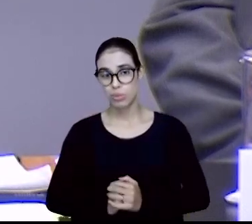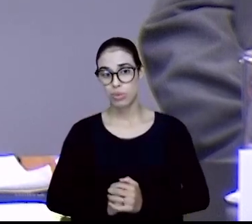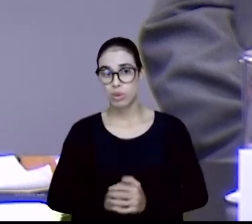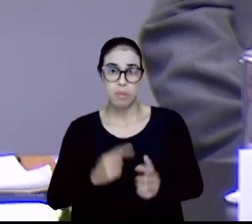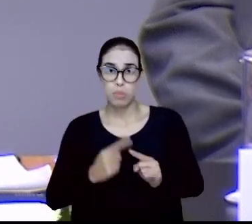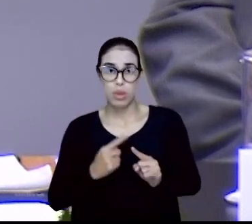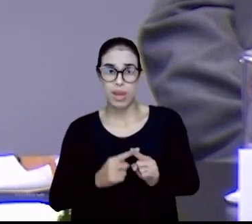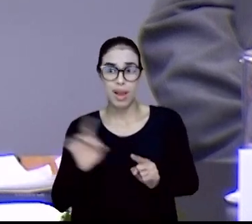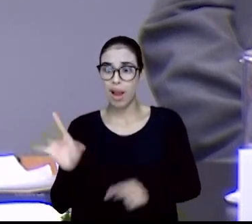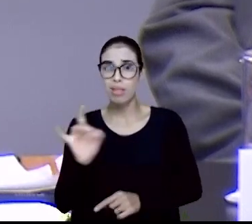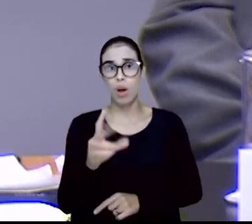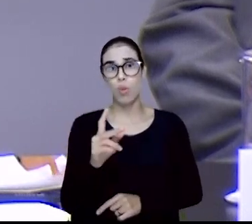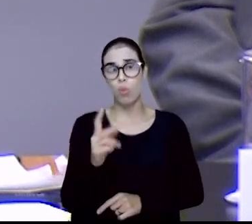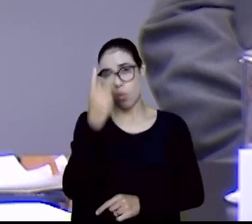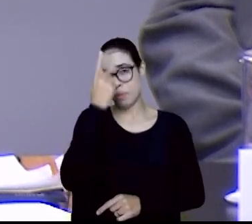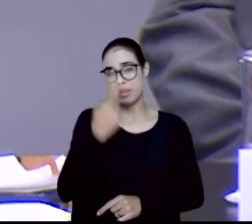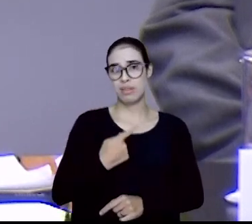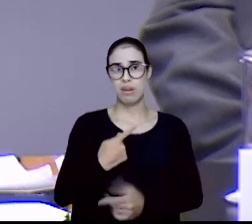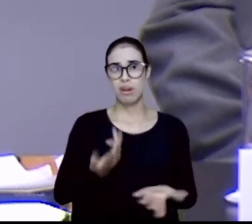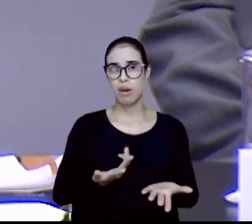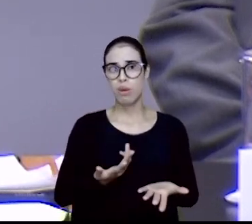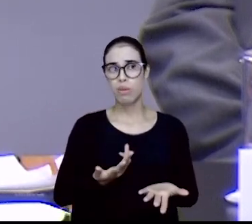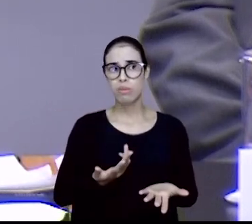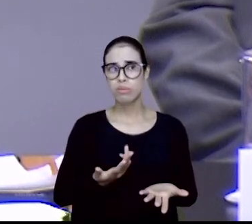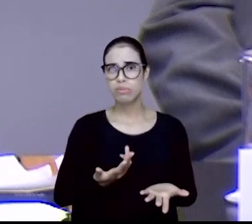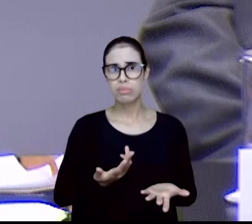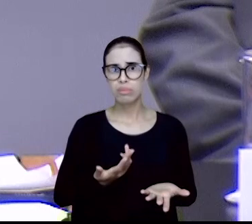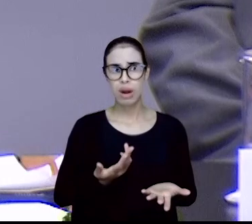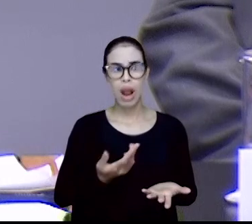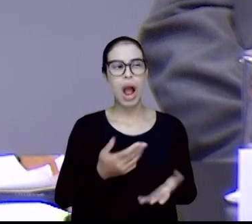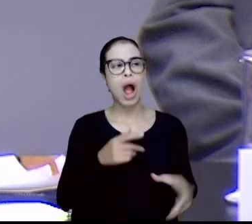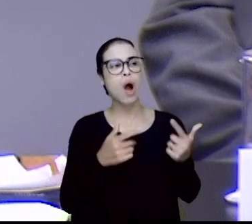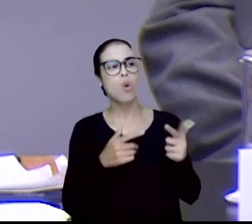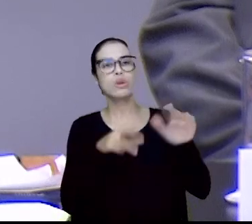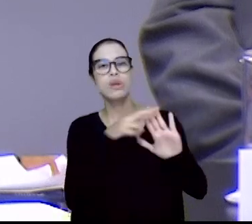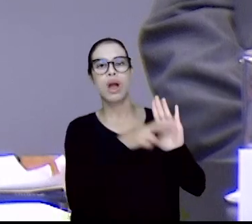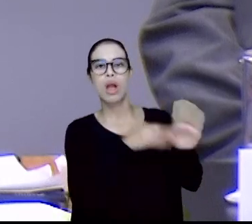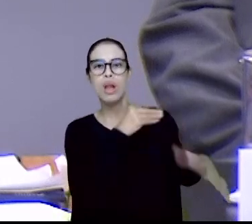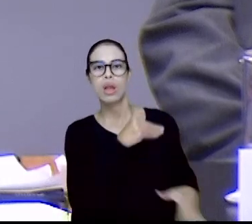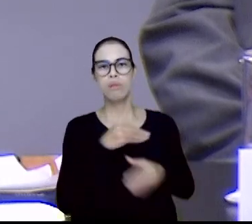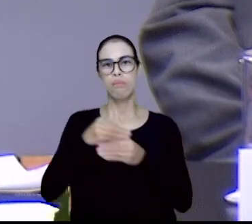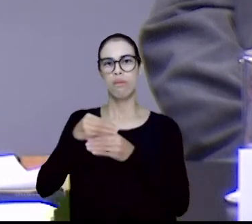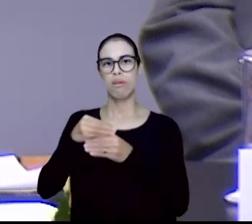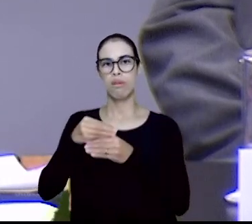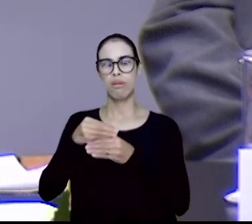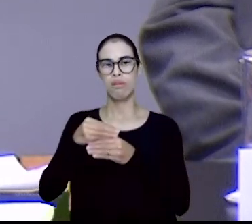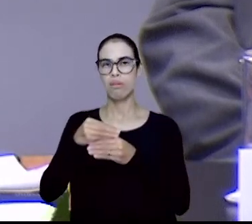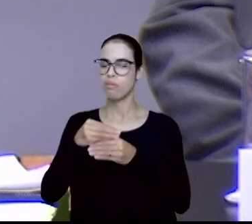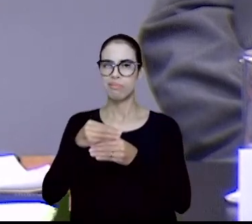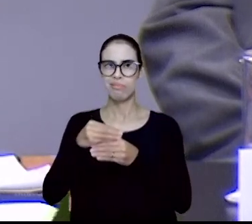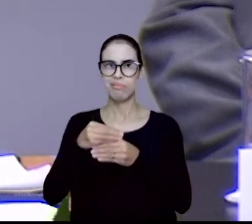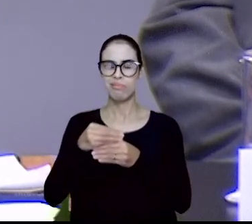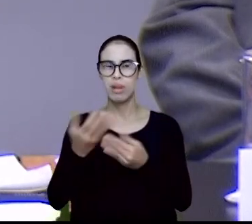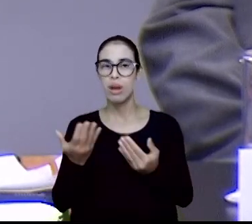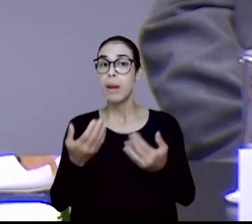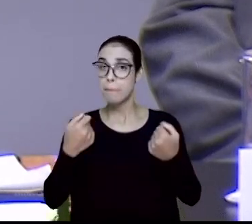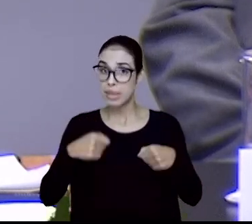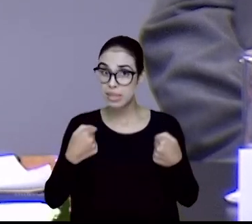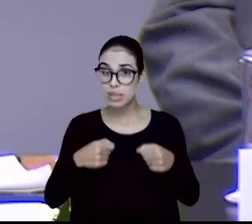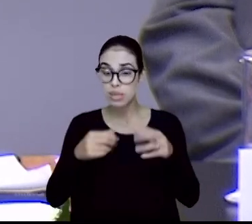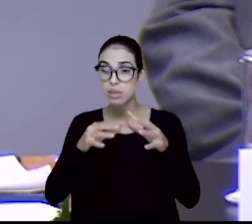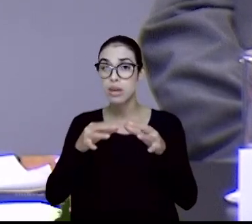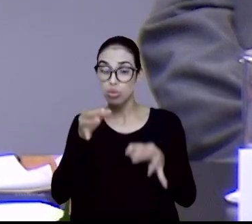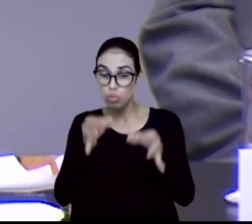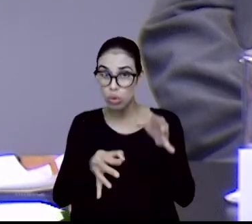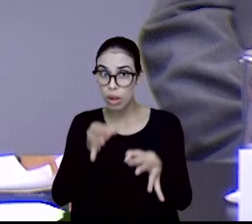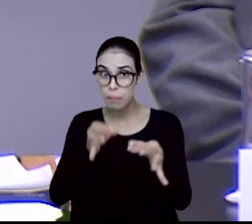em ementa. Ementa não é isso. A ementa é uma síntese do julgamento. Uma síntese que